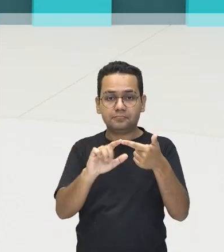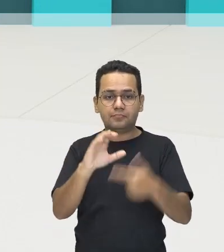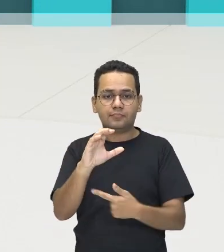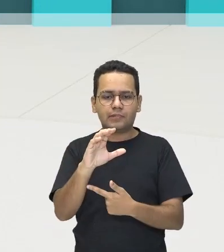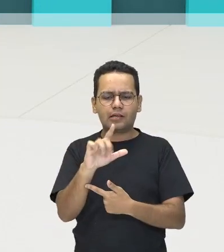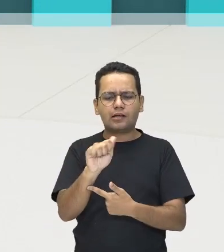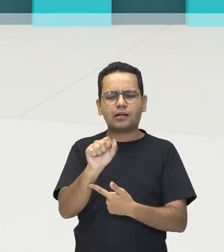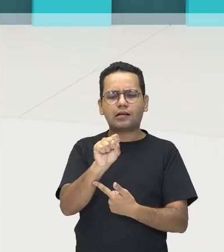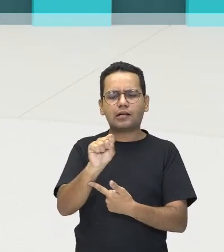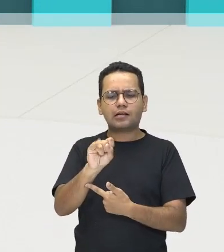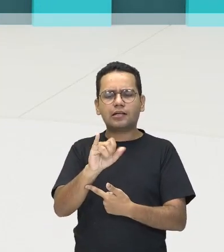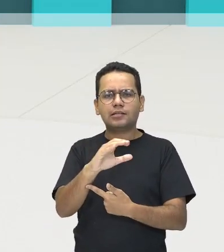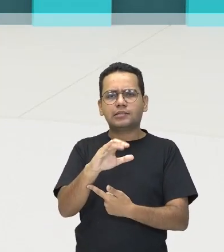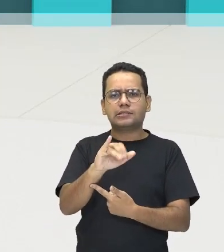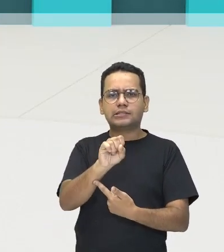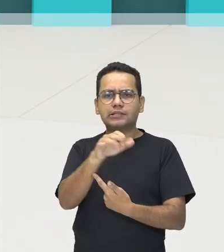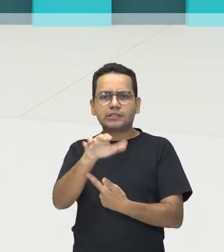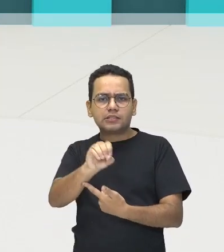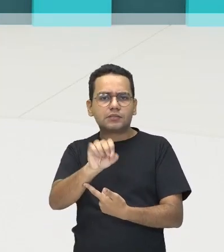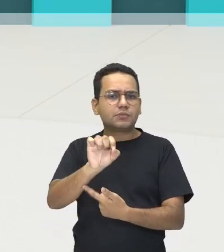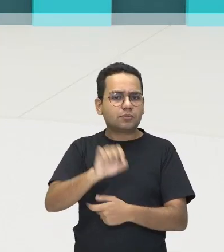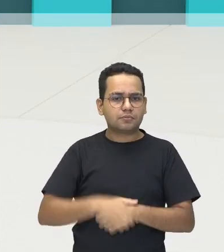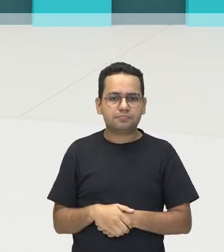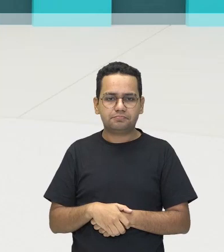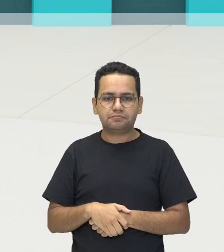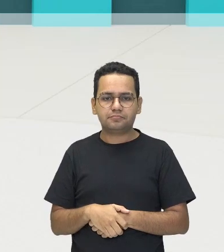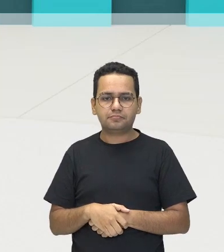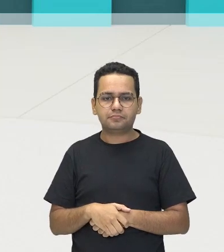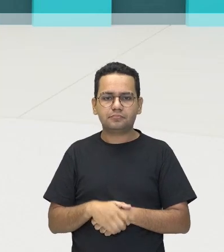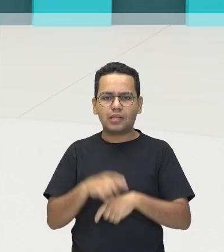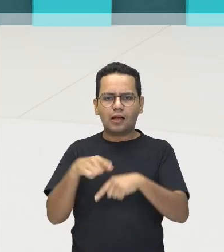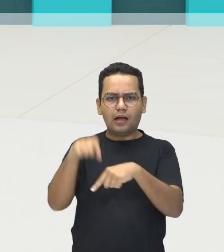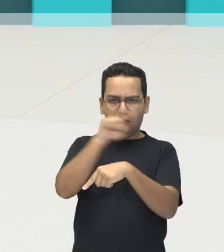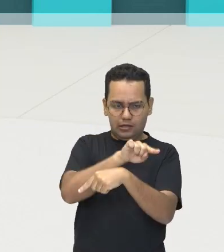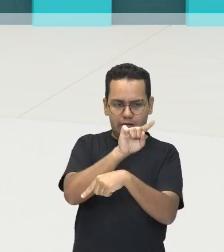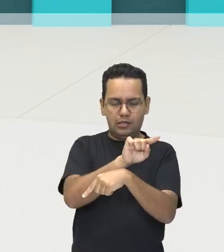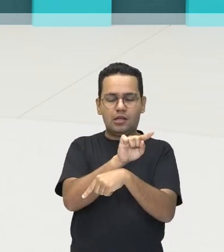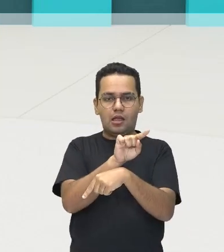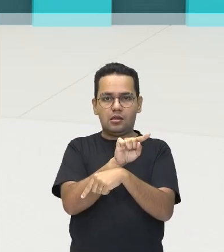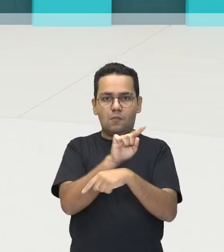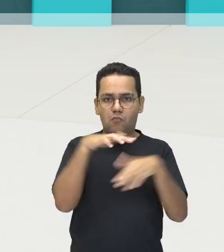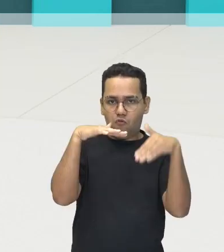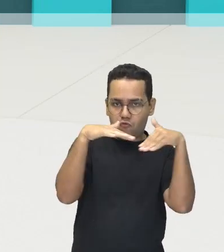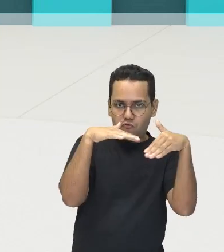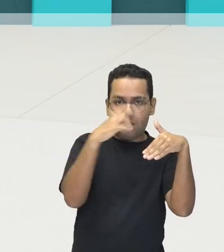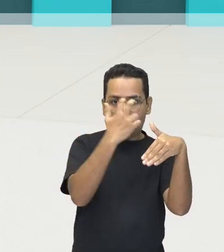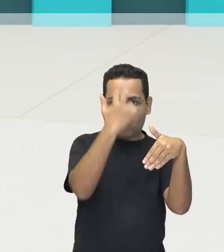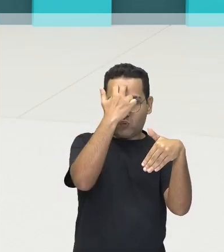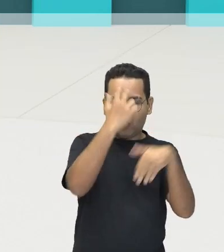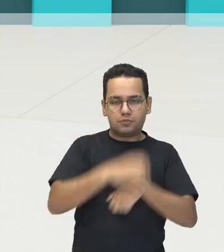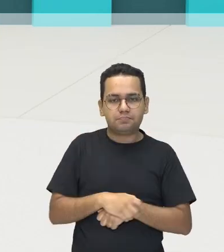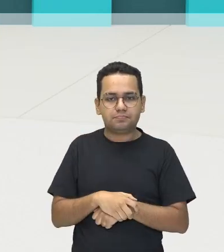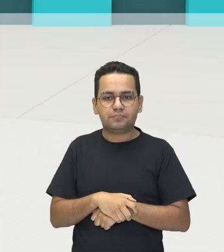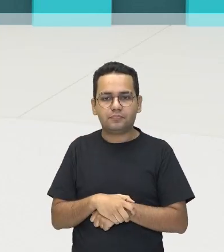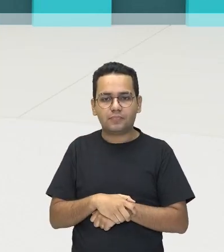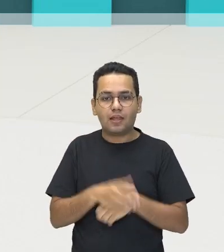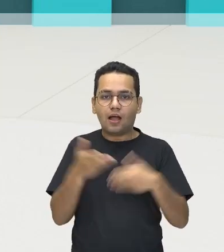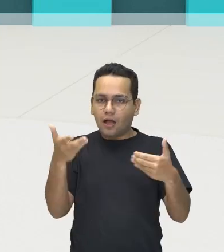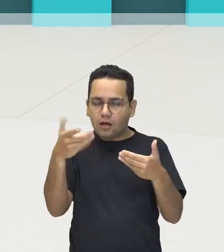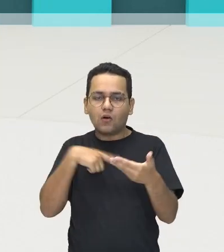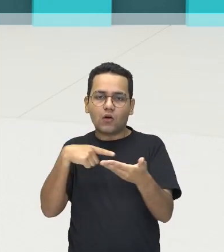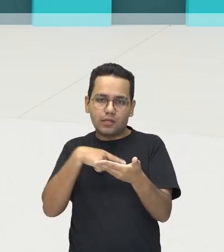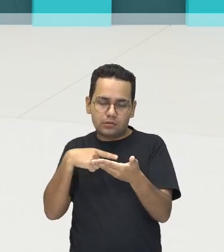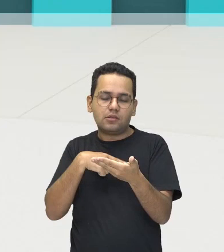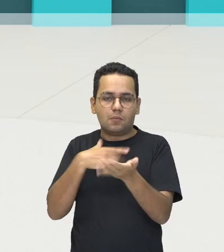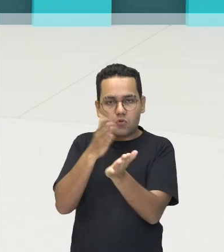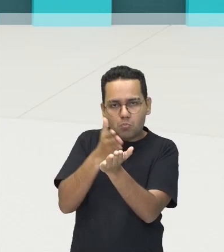sim, ó, o humanismo apareceu como movimento cultural e agora sim vai aparecer aí uma vertente